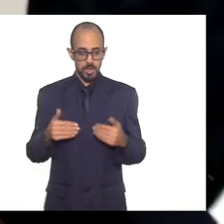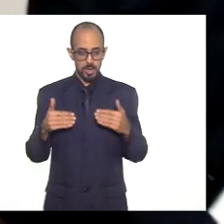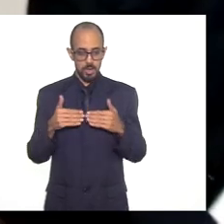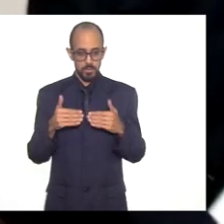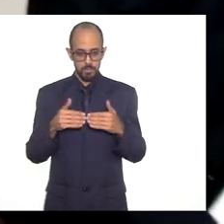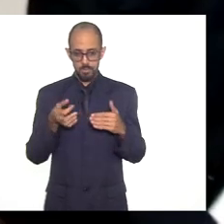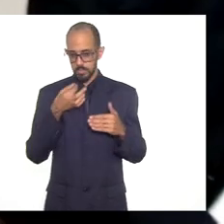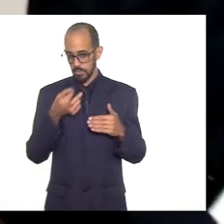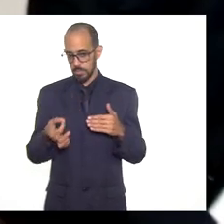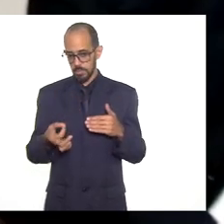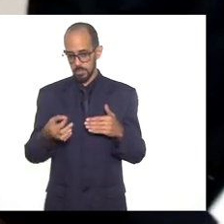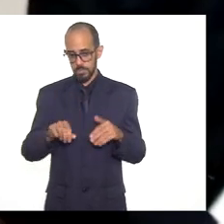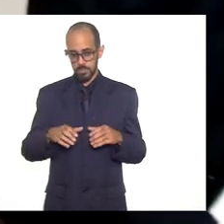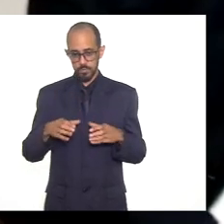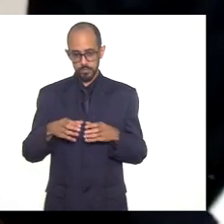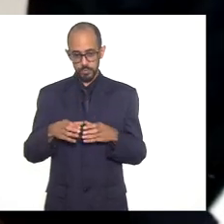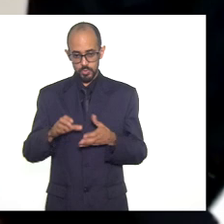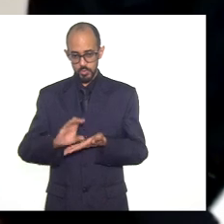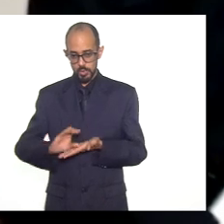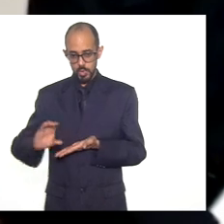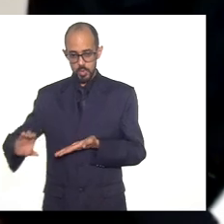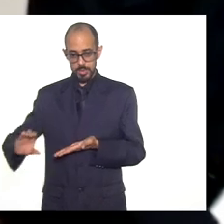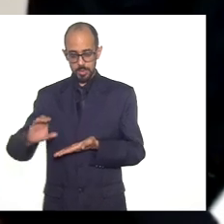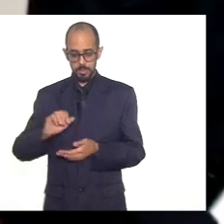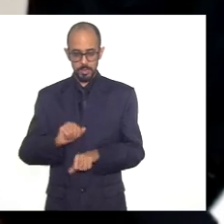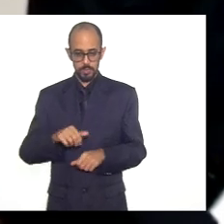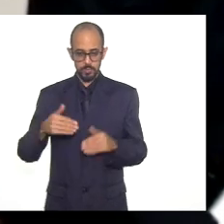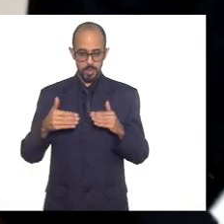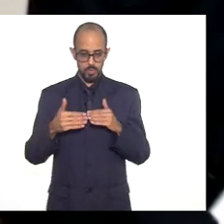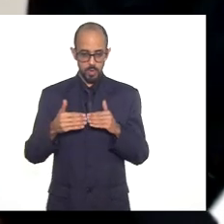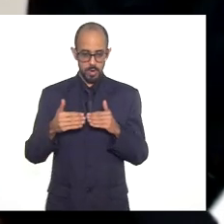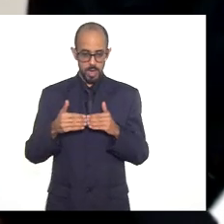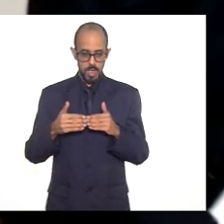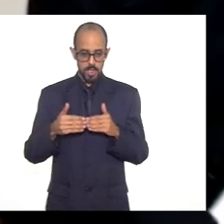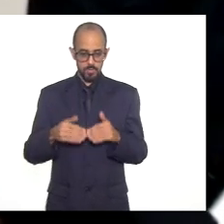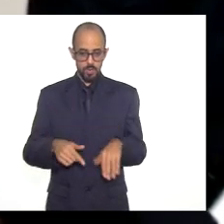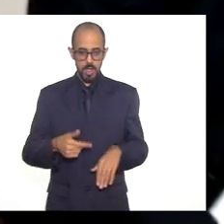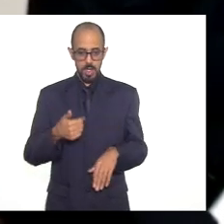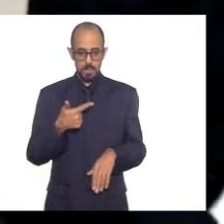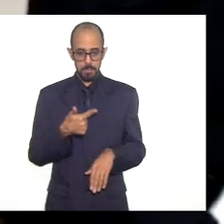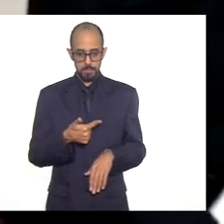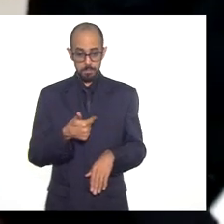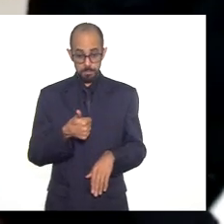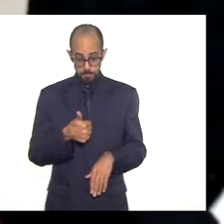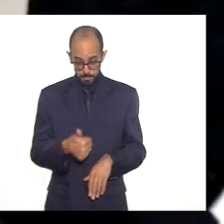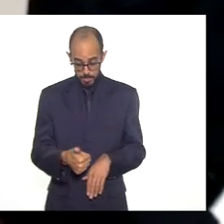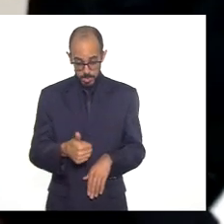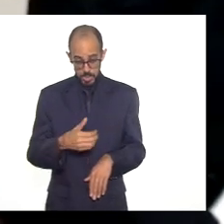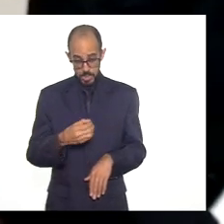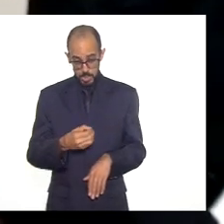de Orçamento, Finanças, Fiscalização Financeira e Controle, favorável a 1.021 emendas,